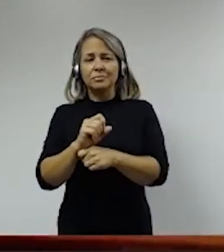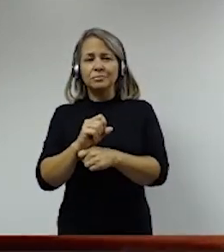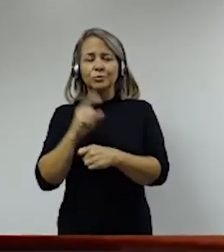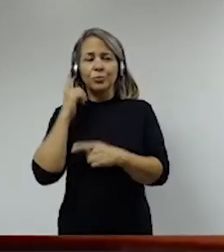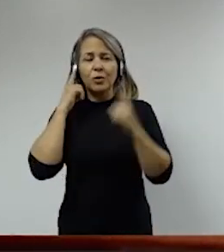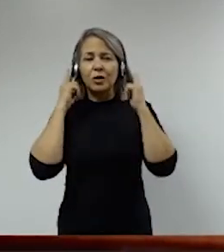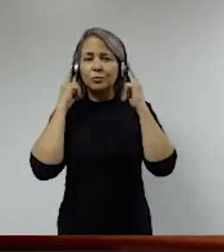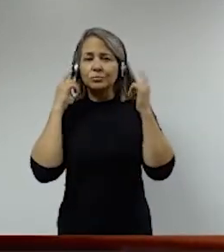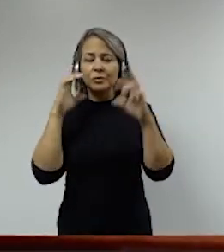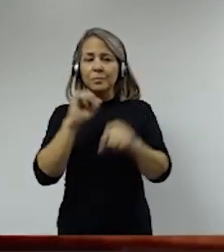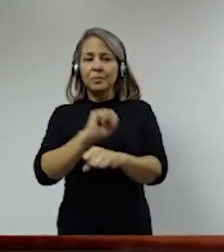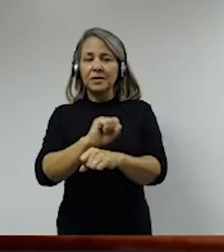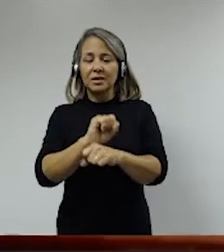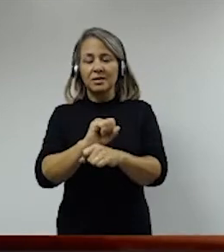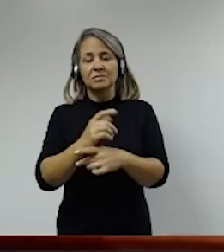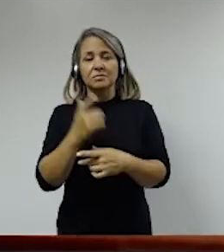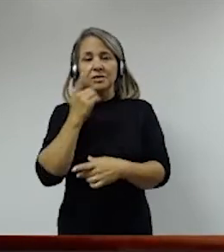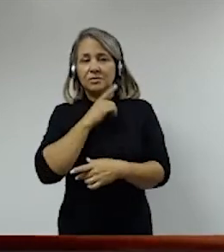exclusivamente